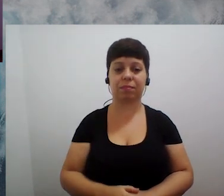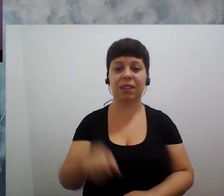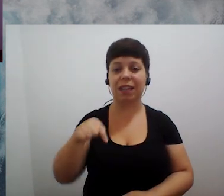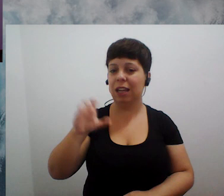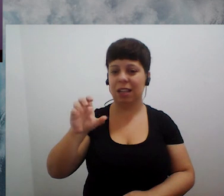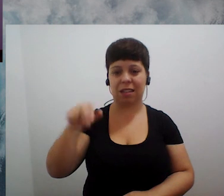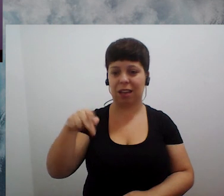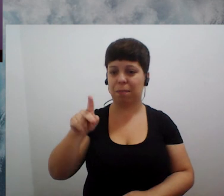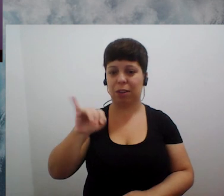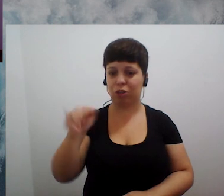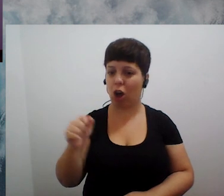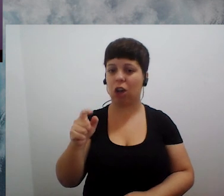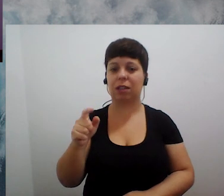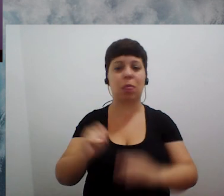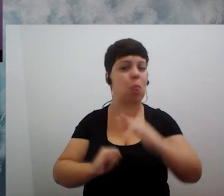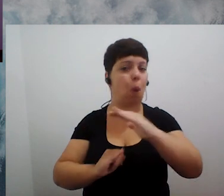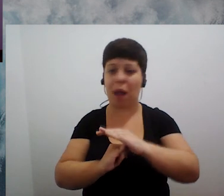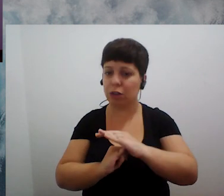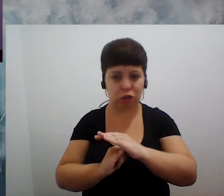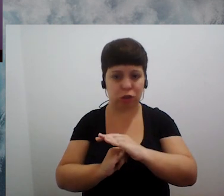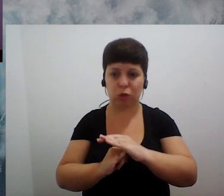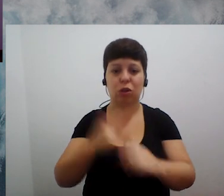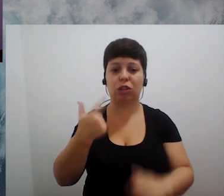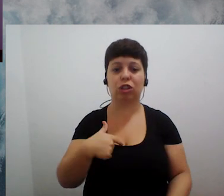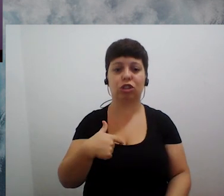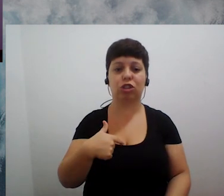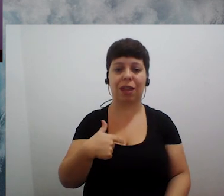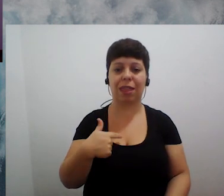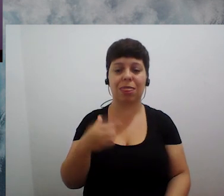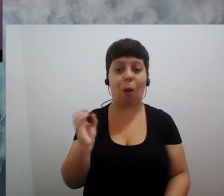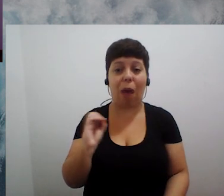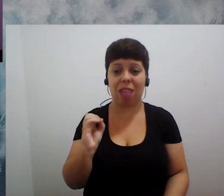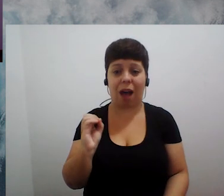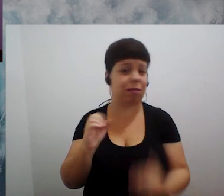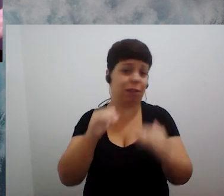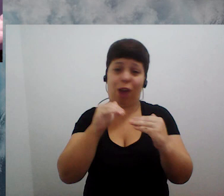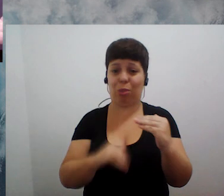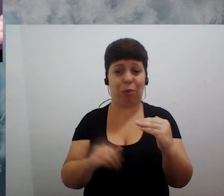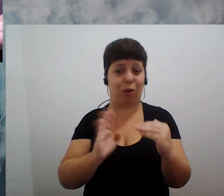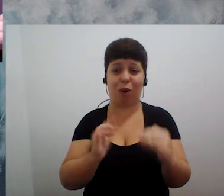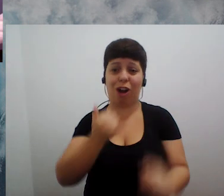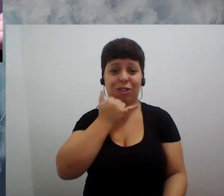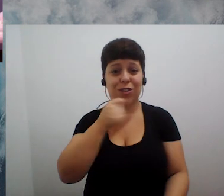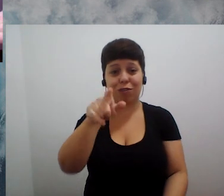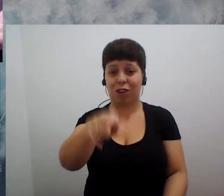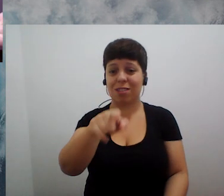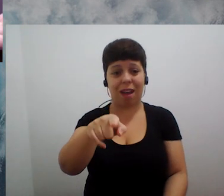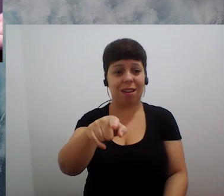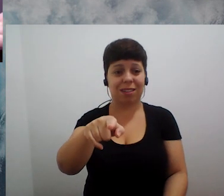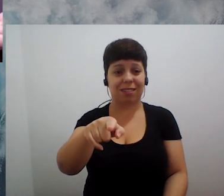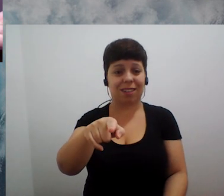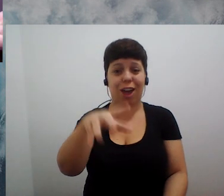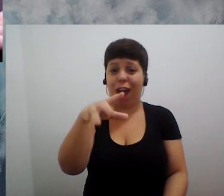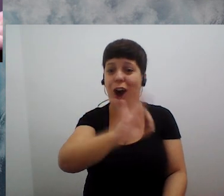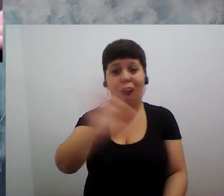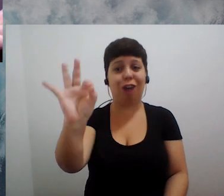que a gente não tem CNPJ, a gente não é instituto e a gente não é nada. Eu tenho que discordar, na verdade, vocês são tudo,